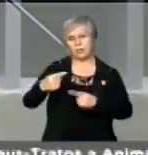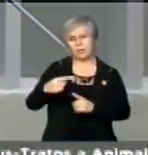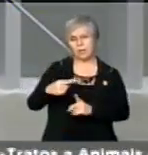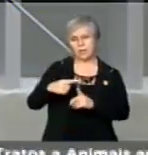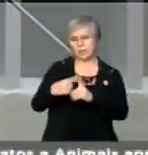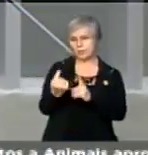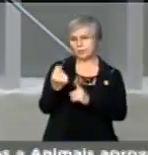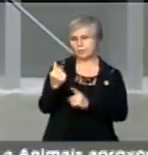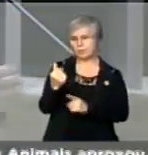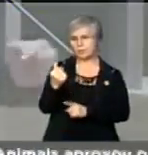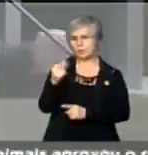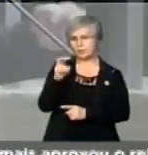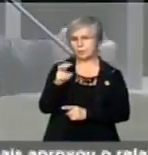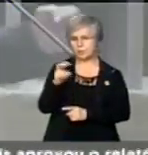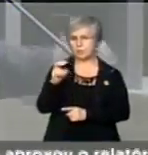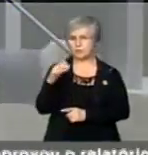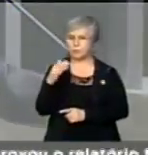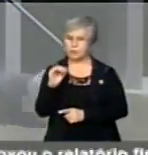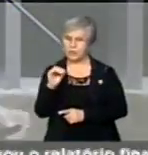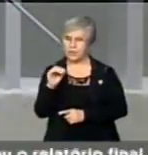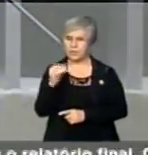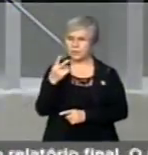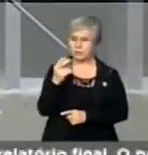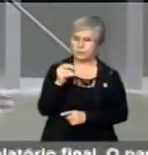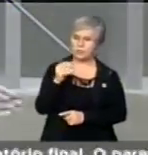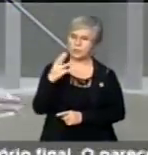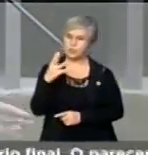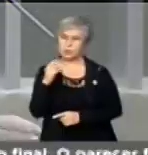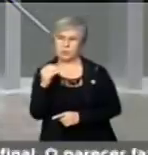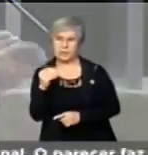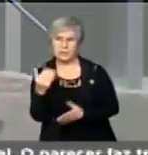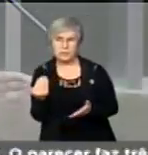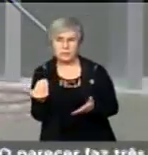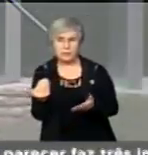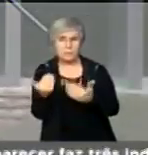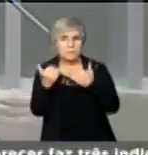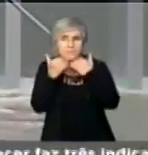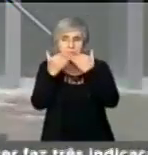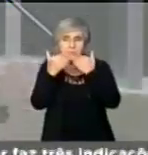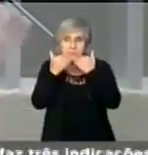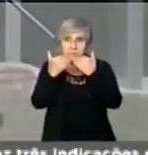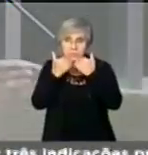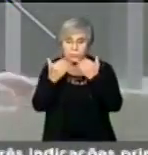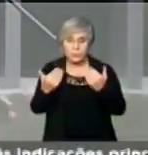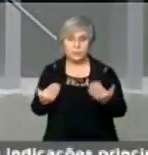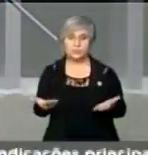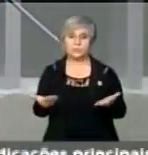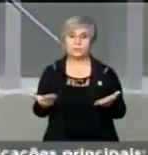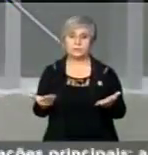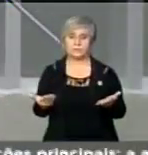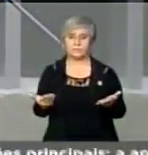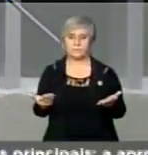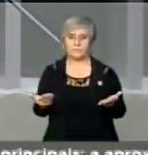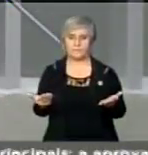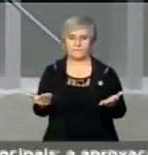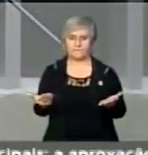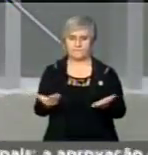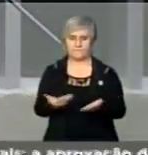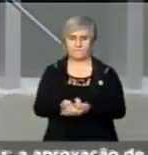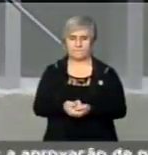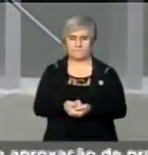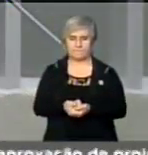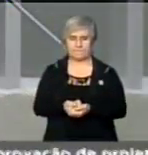de 20, de 30 ou de 40 bilhões, se torna insuficiente. E concluo, presidente, nesse último